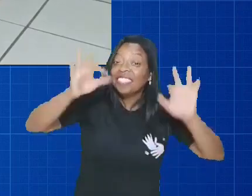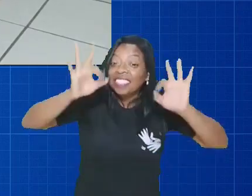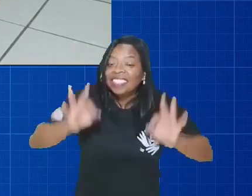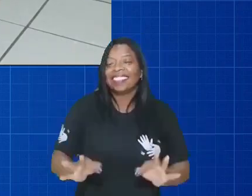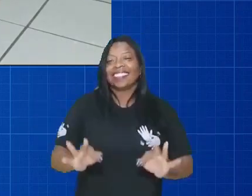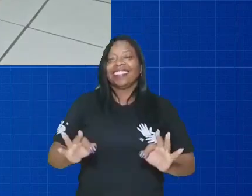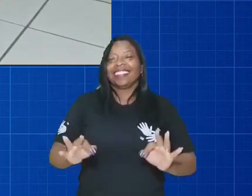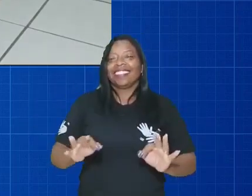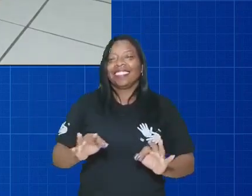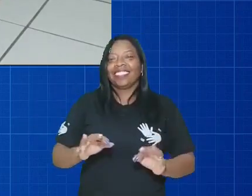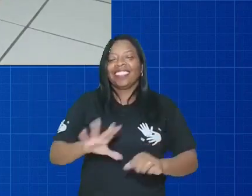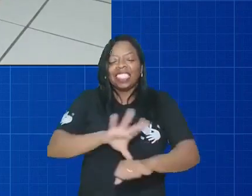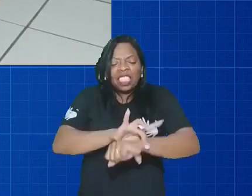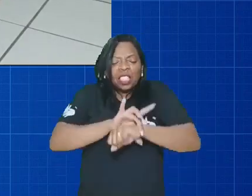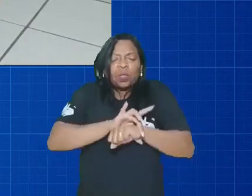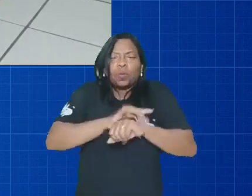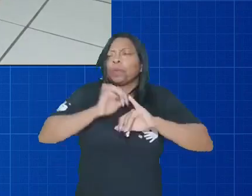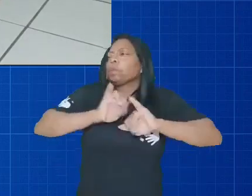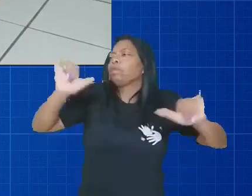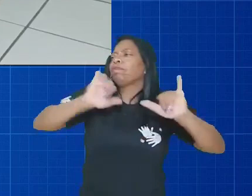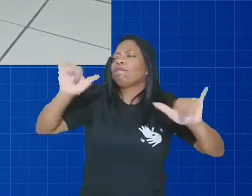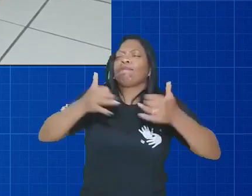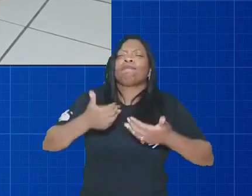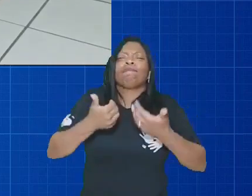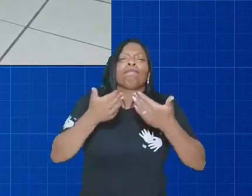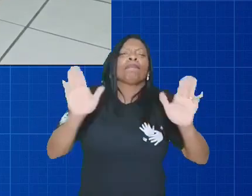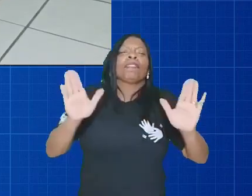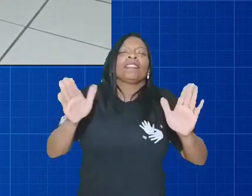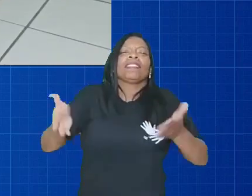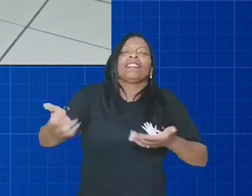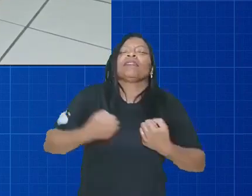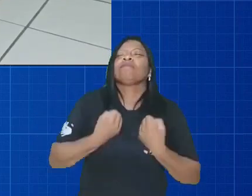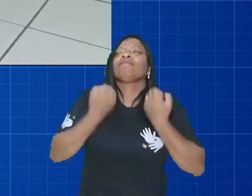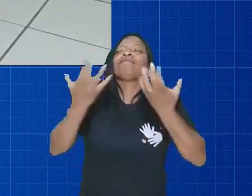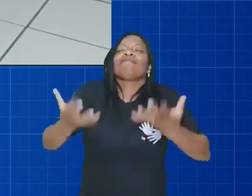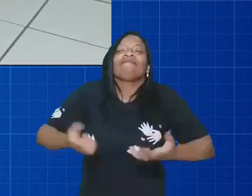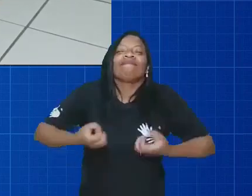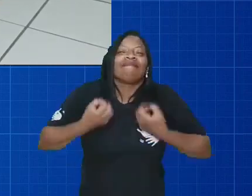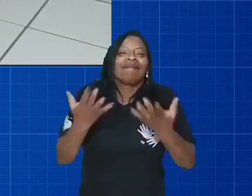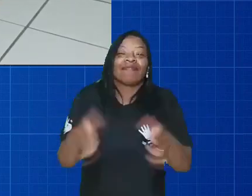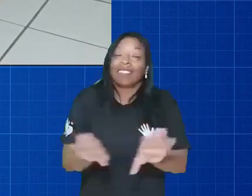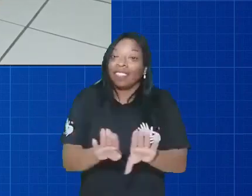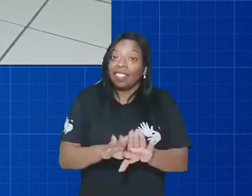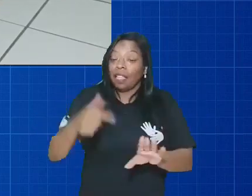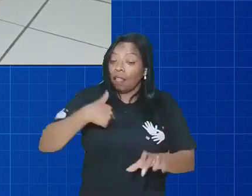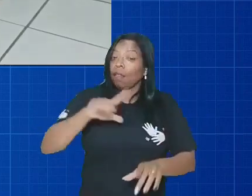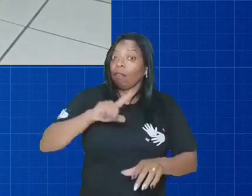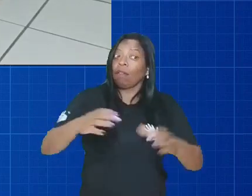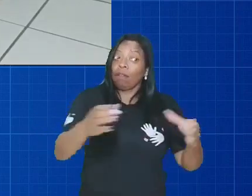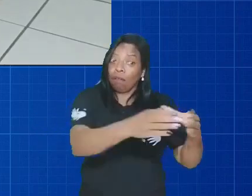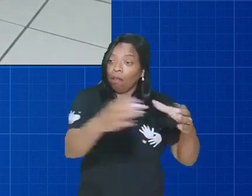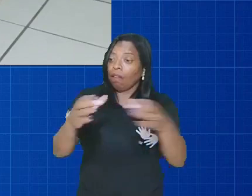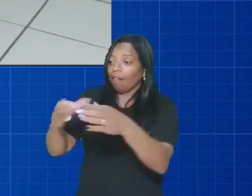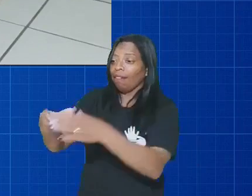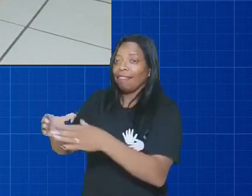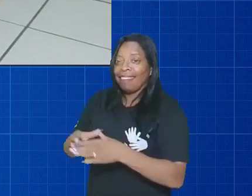para falar. De todos os grupos que eu tenho realizado, assim, tem fluído muito bem. E não são porque são meus grupos, não. Você pode